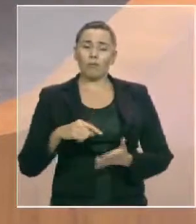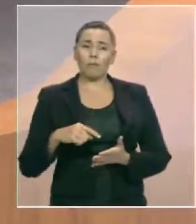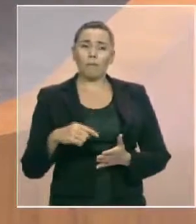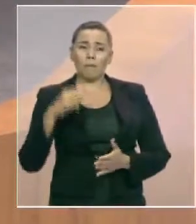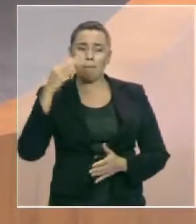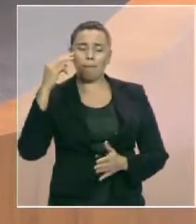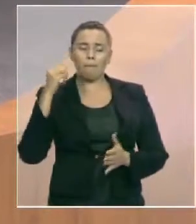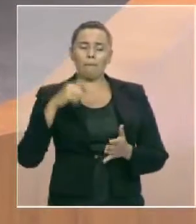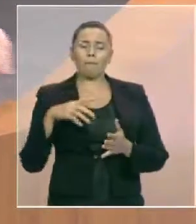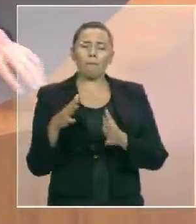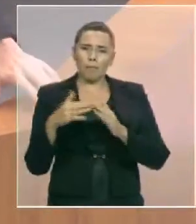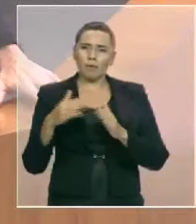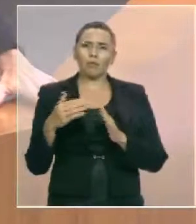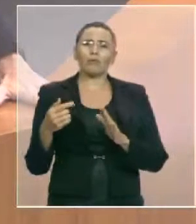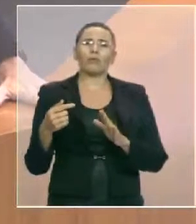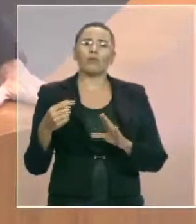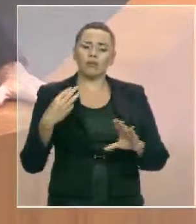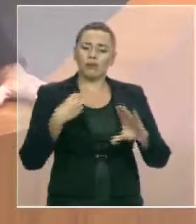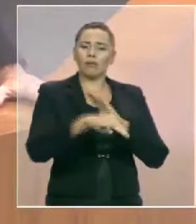aí vem